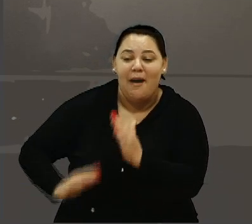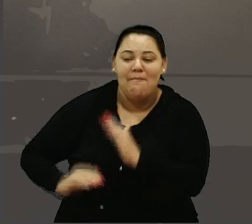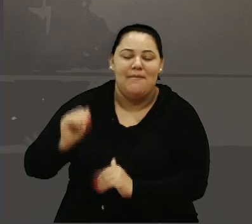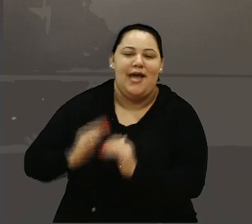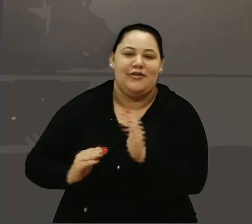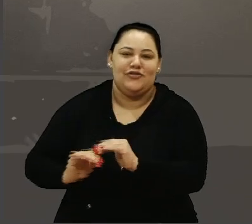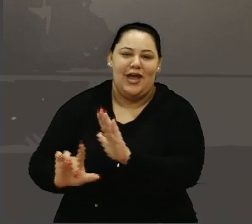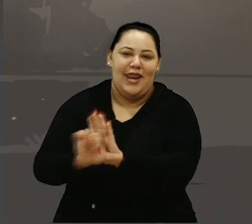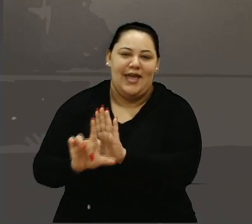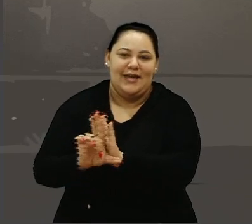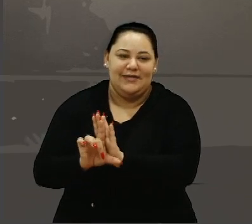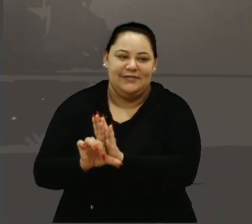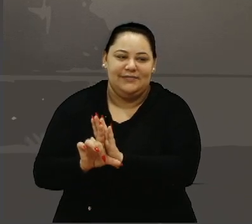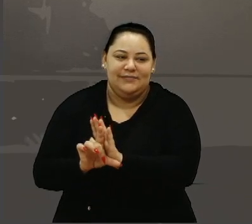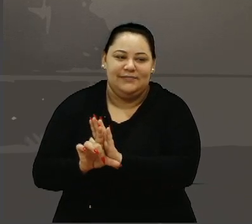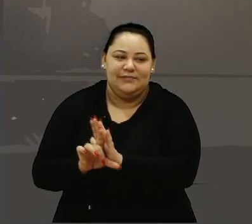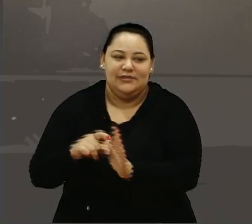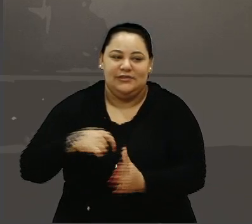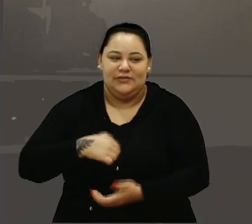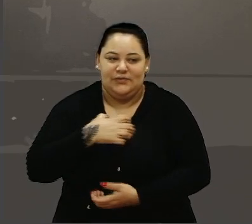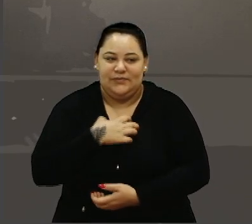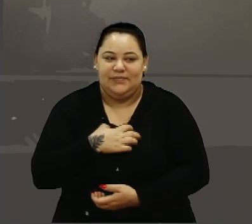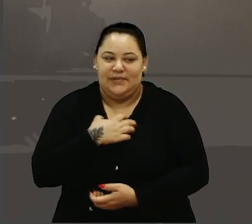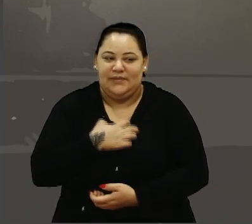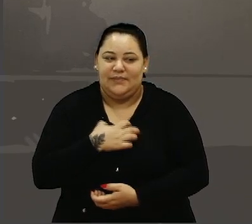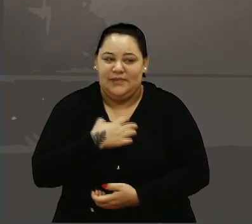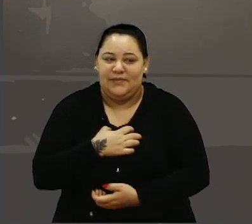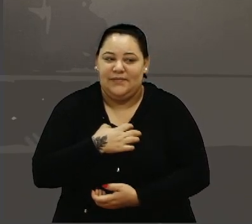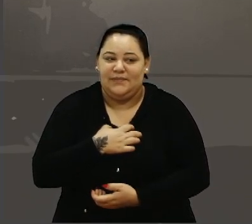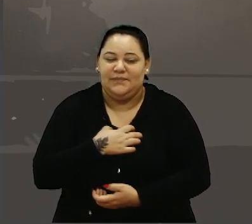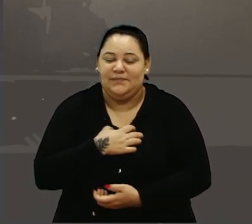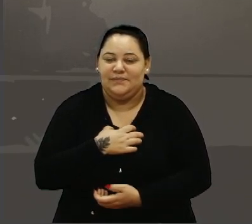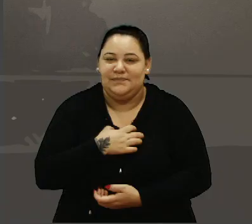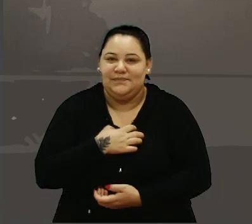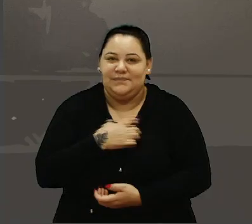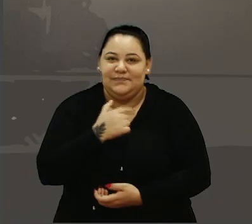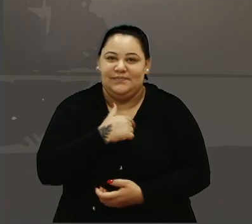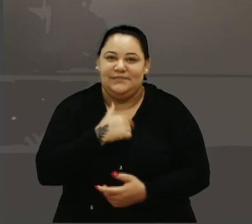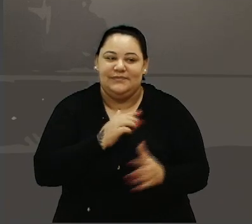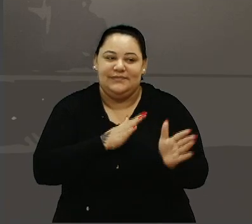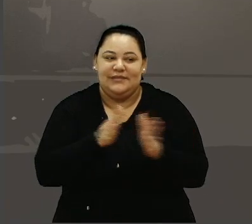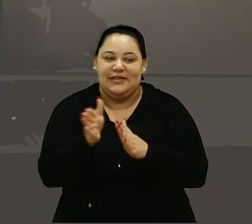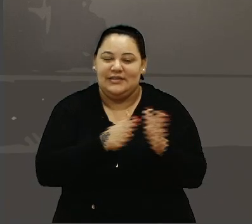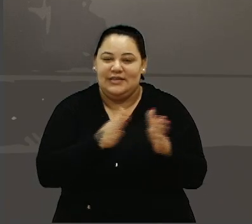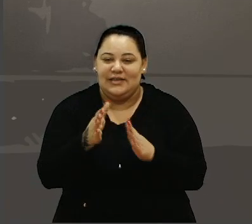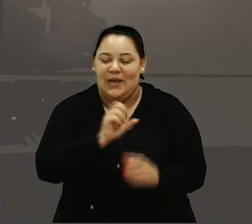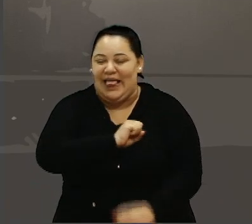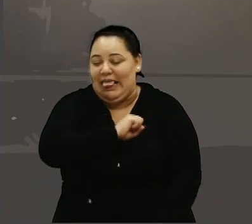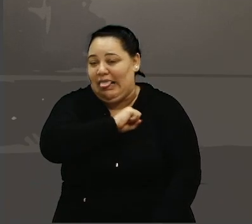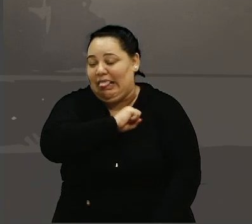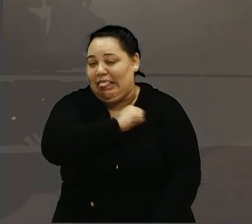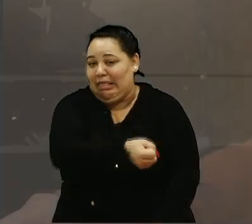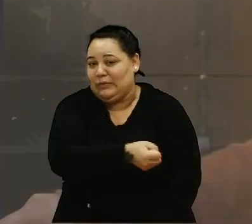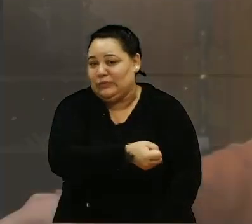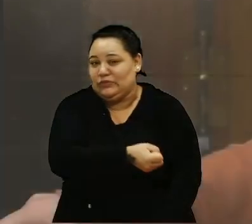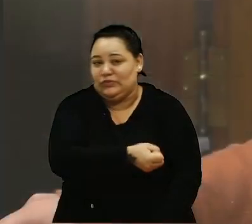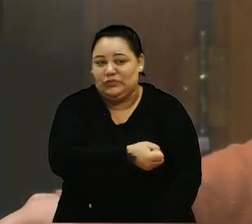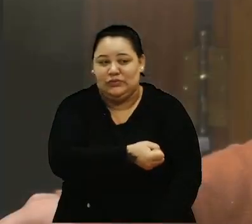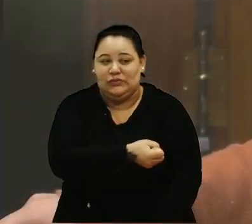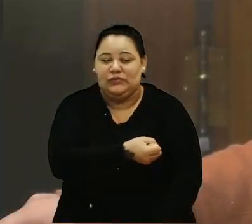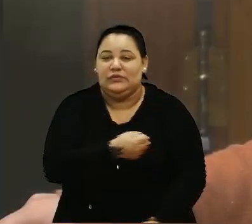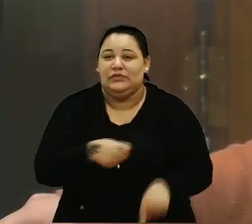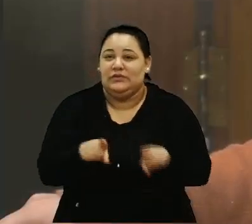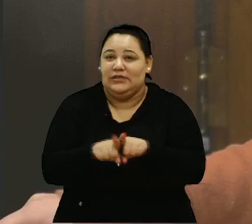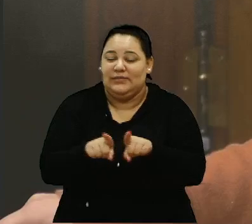isso nos deixa tão indignado. E eu acho que vocês puderam ter acesso à nota de repúdio publicada pelo grupo